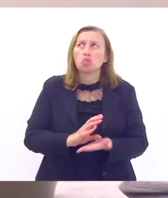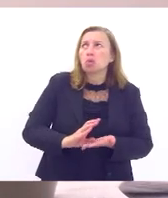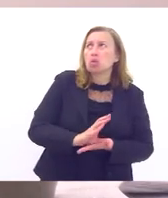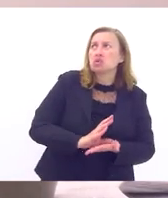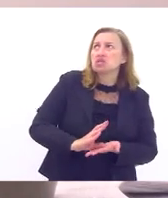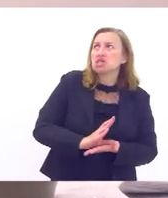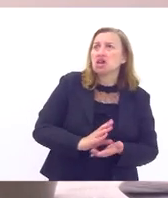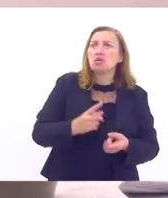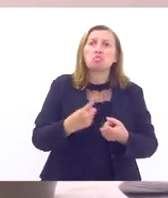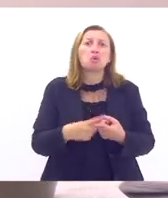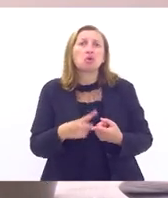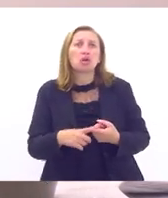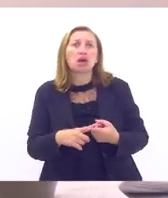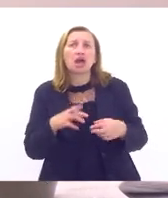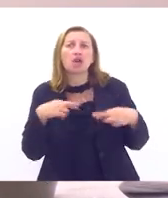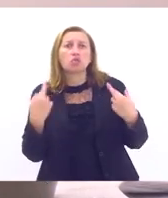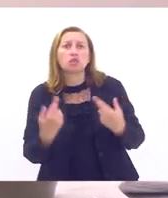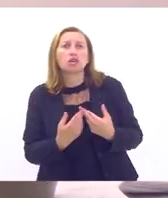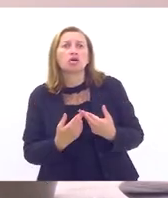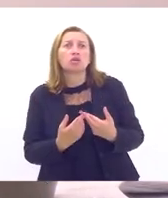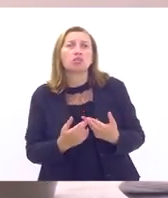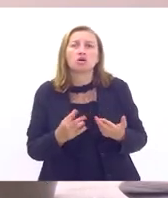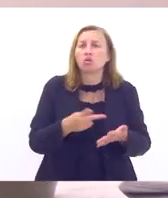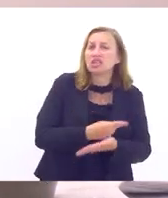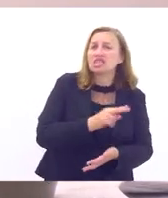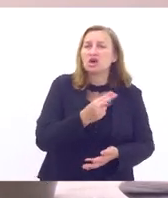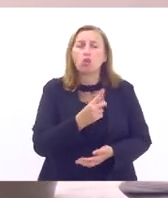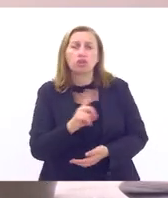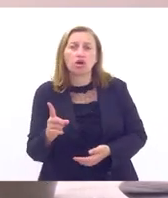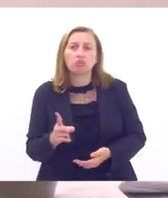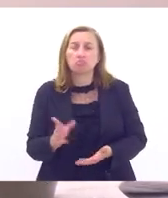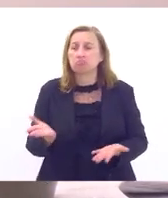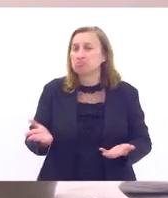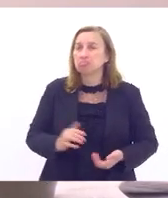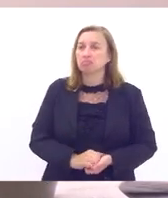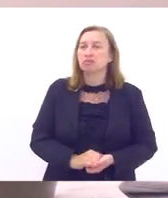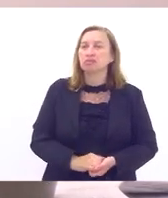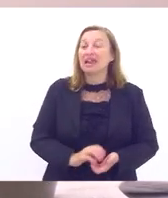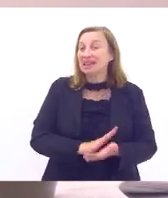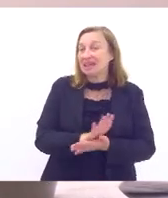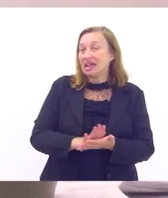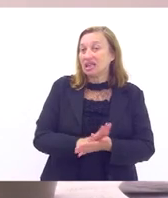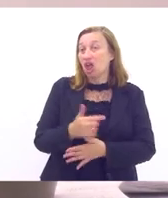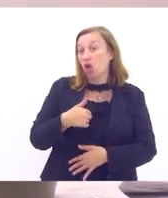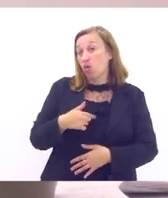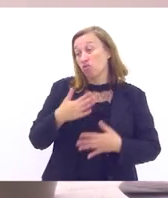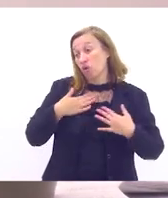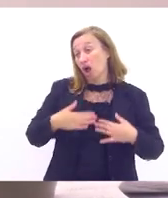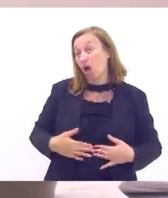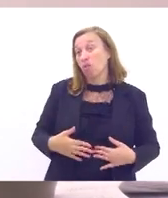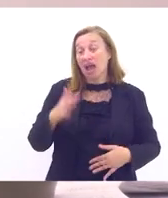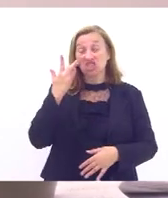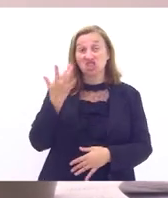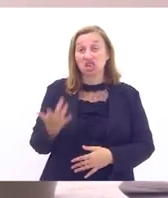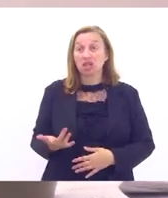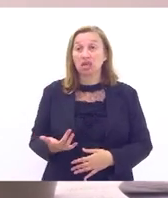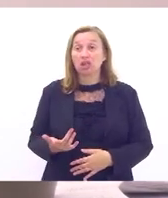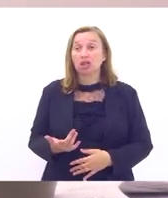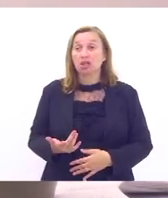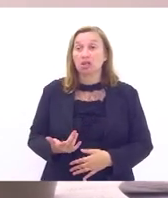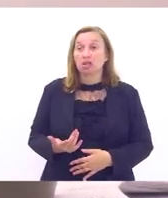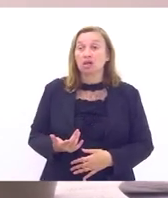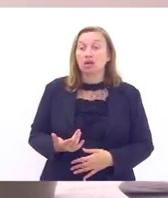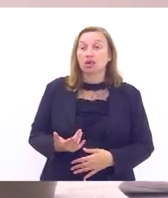do porquê, se a reunião aconteceu ou não, nada. Fico até mais tranquilo, achei que era assim